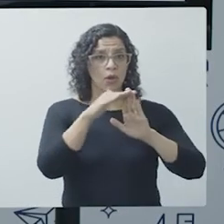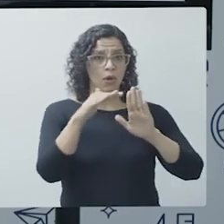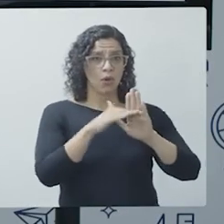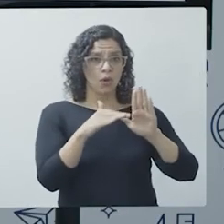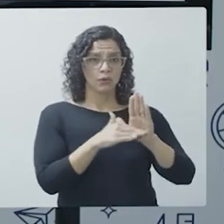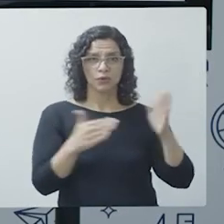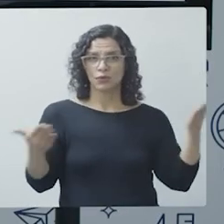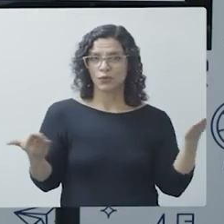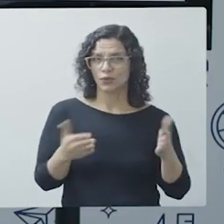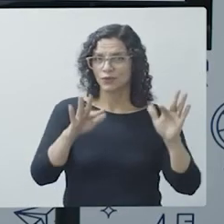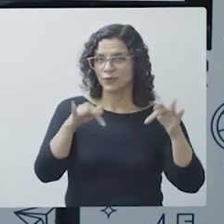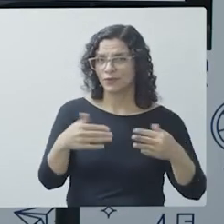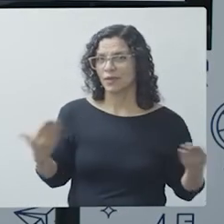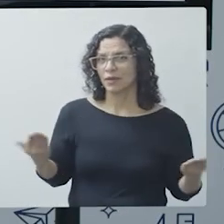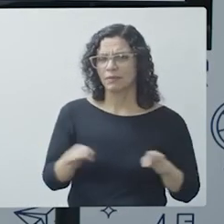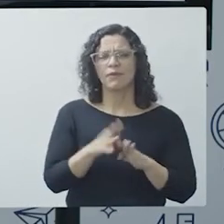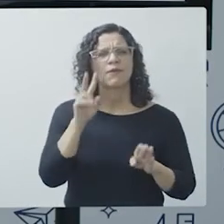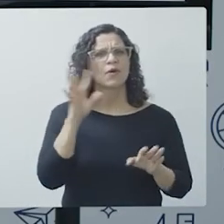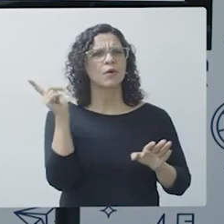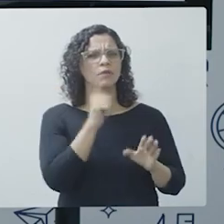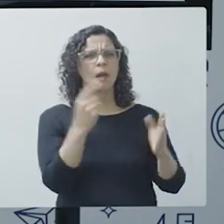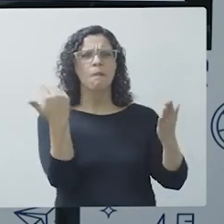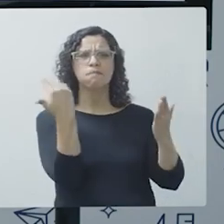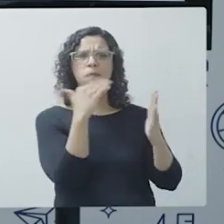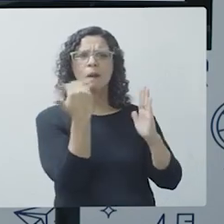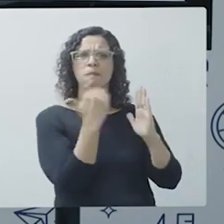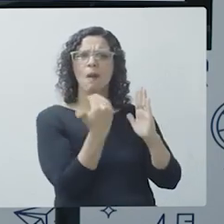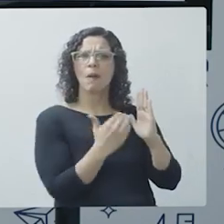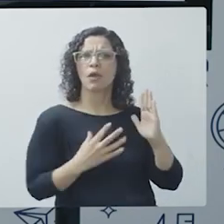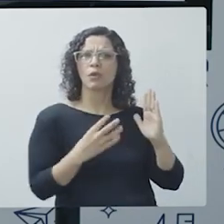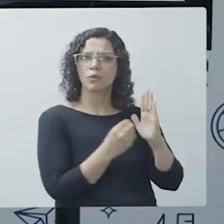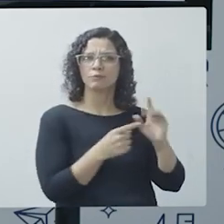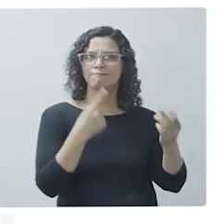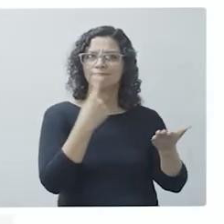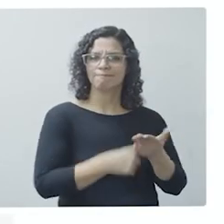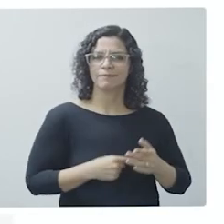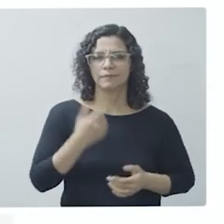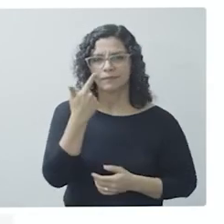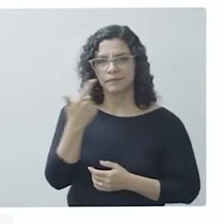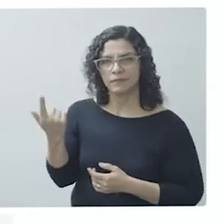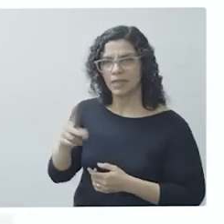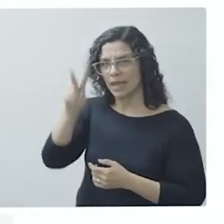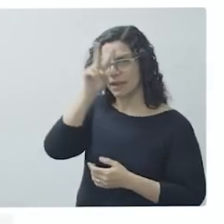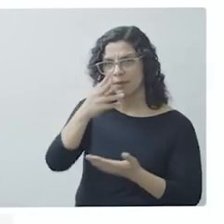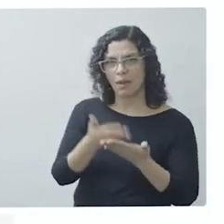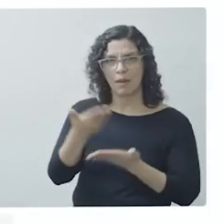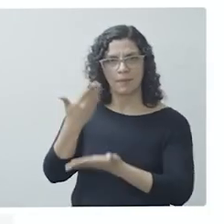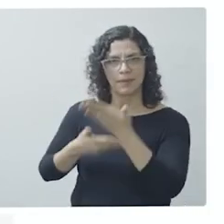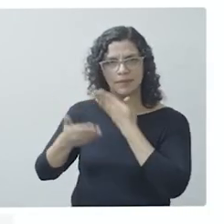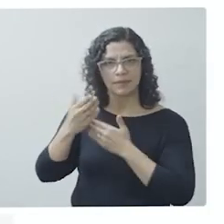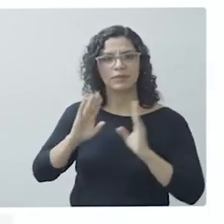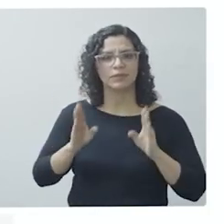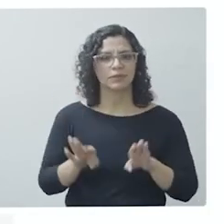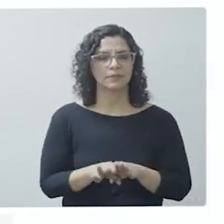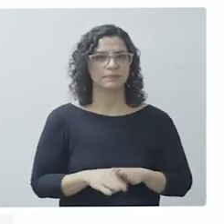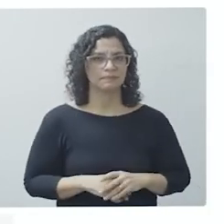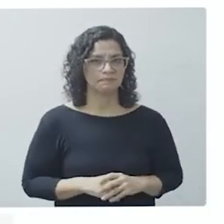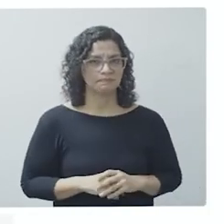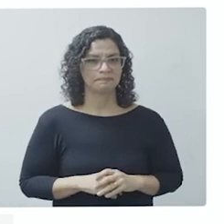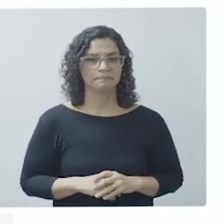nossa rotina final. Vamos ver se fizemos tudo o que havíamos combinado. Recordamos a aula